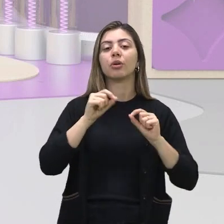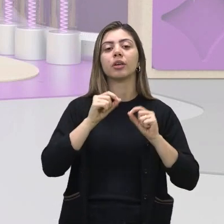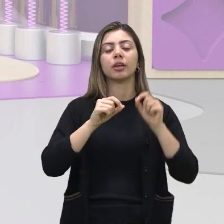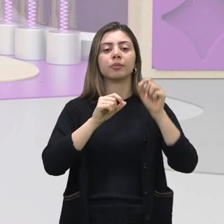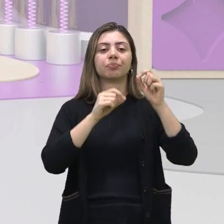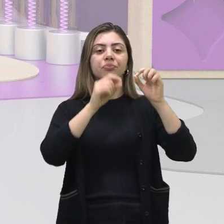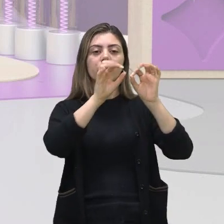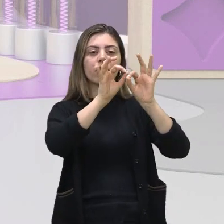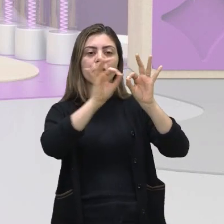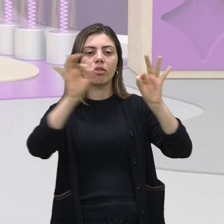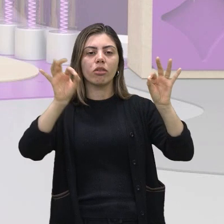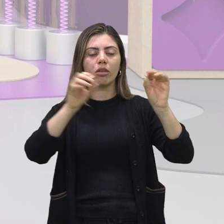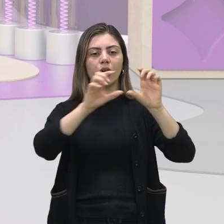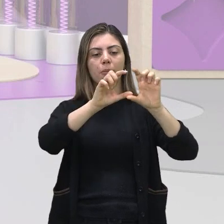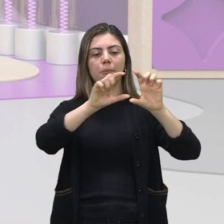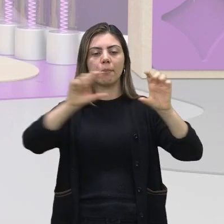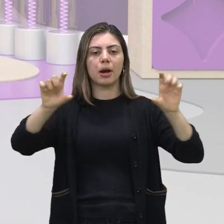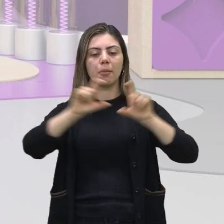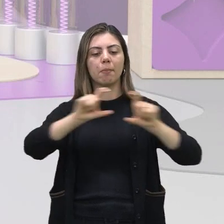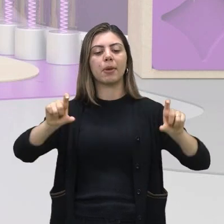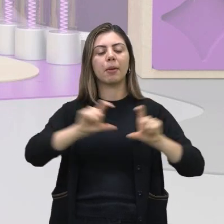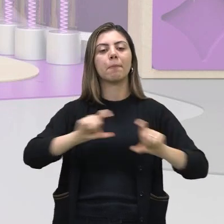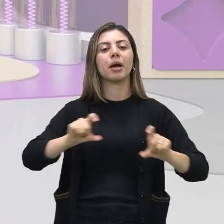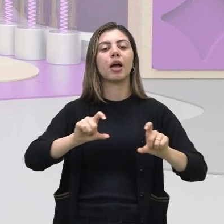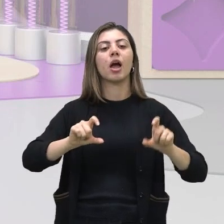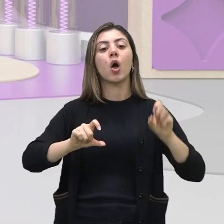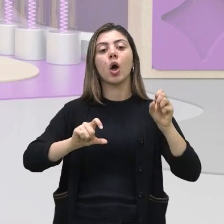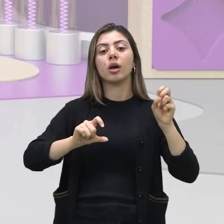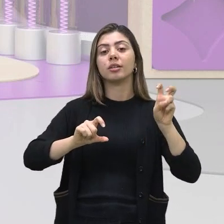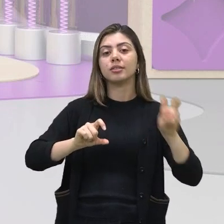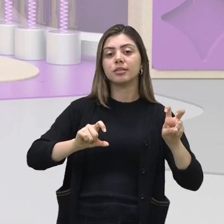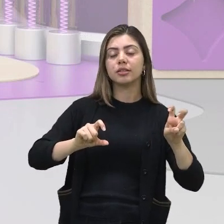Cada linha tem oito janelas. Cinco vezes o oito.